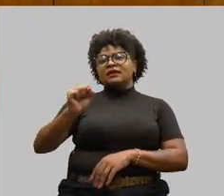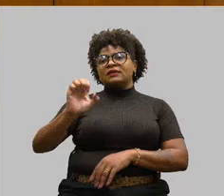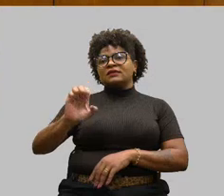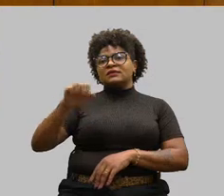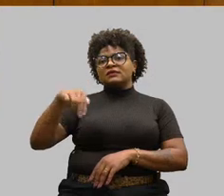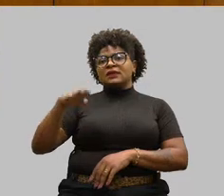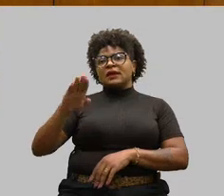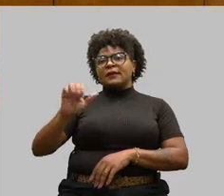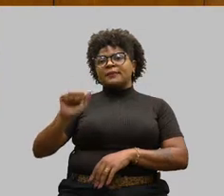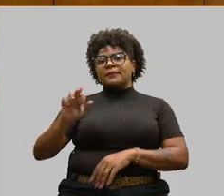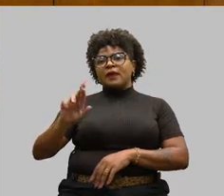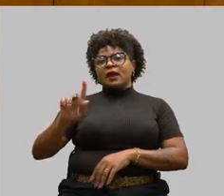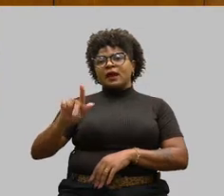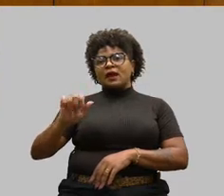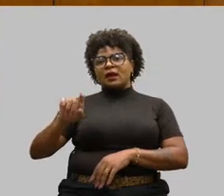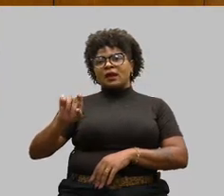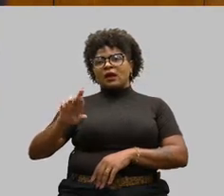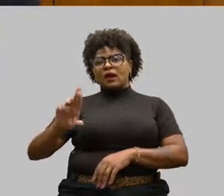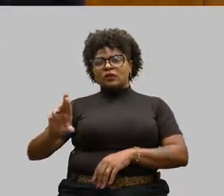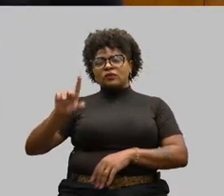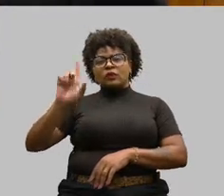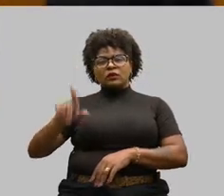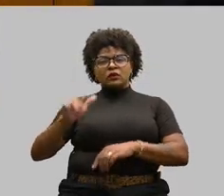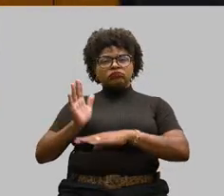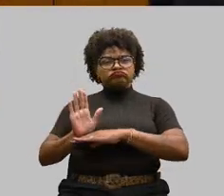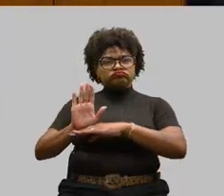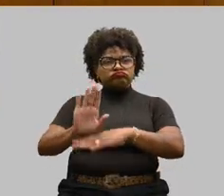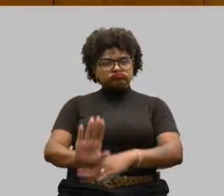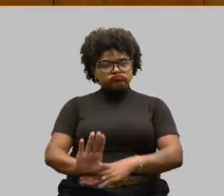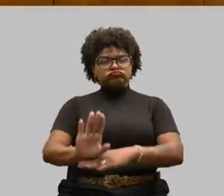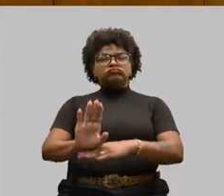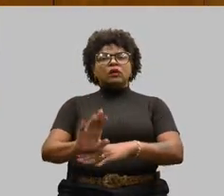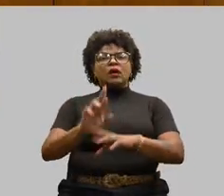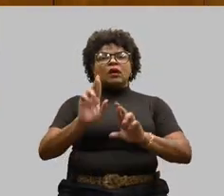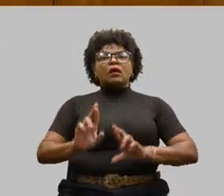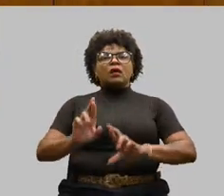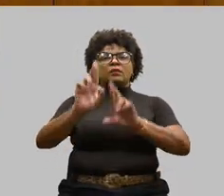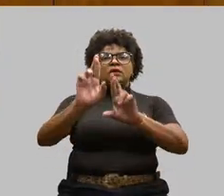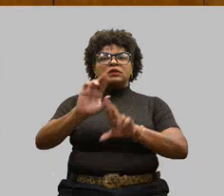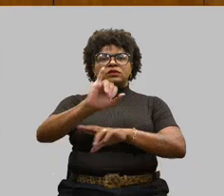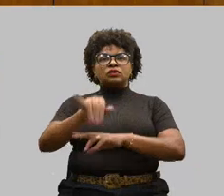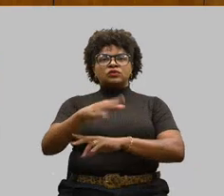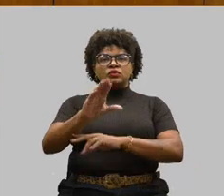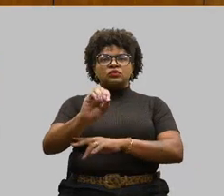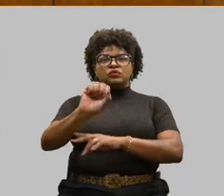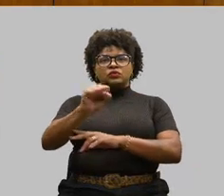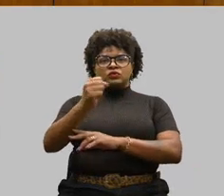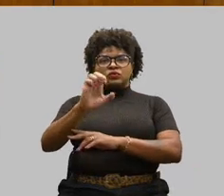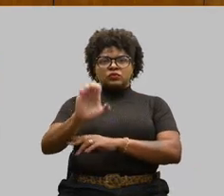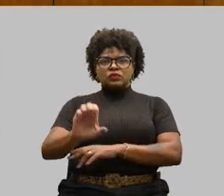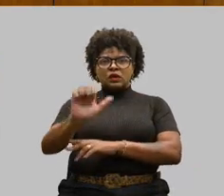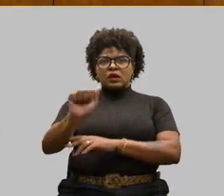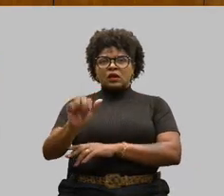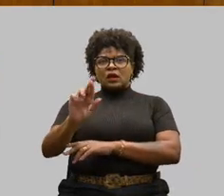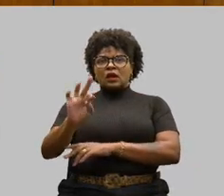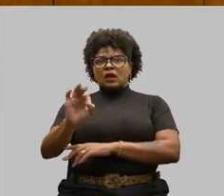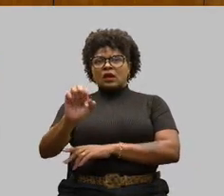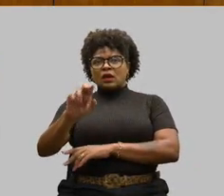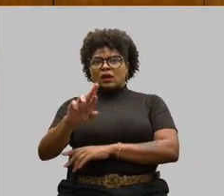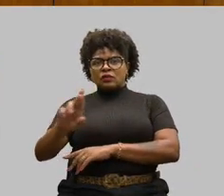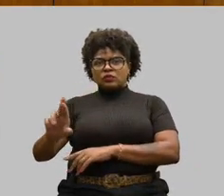acessibilidade e inclusão representando Desembargador José Arthur Carvalho Pereira Filho Presidente Tribunal de Justiça de Minas